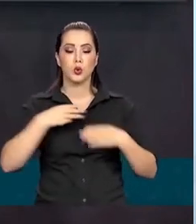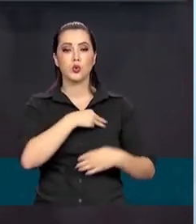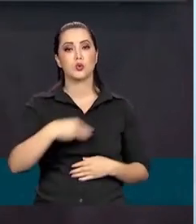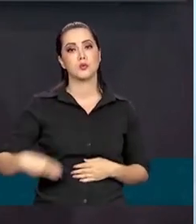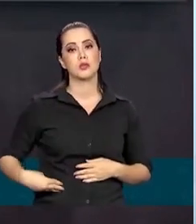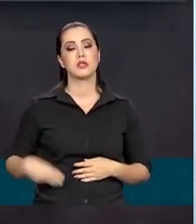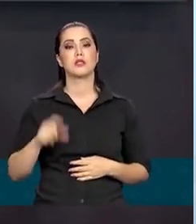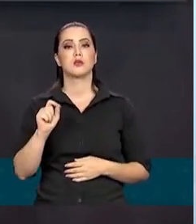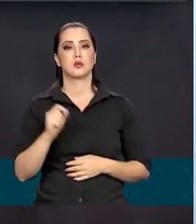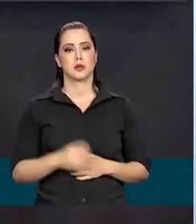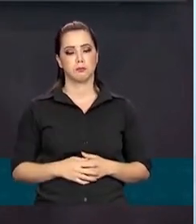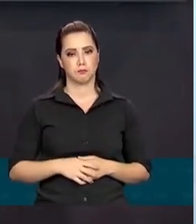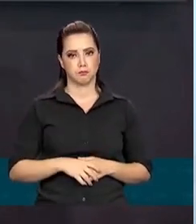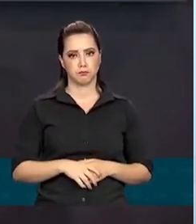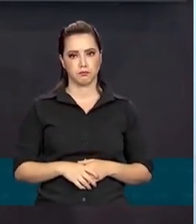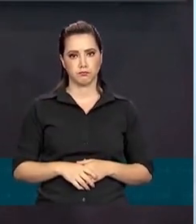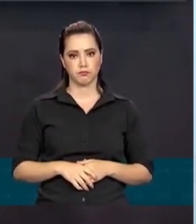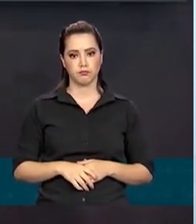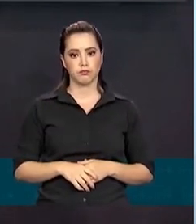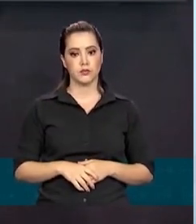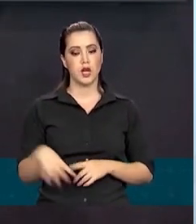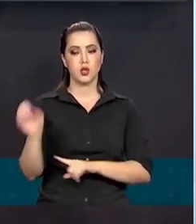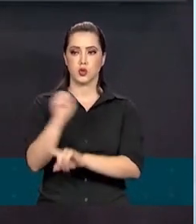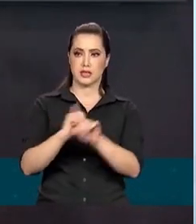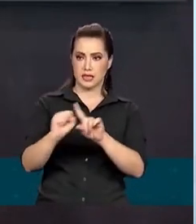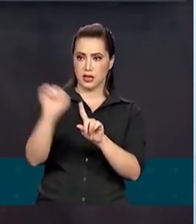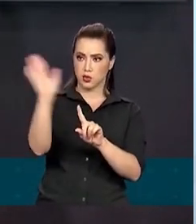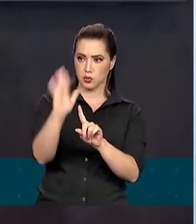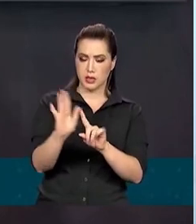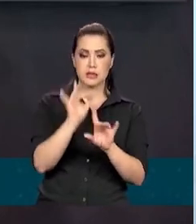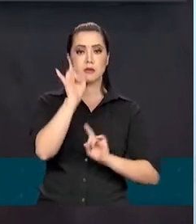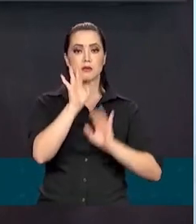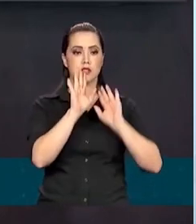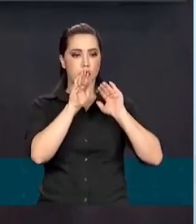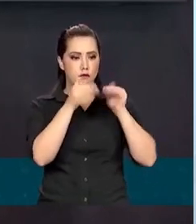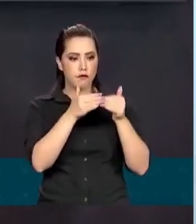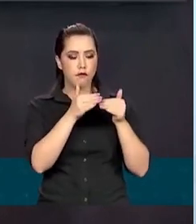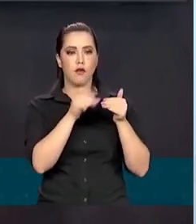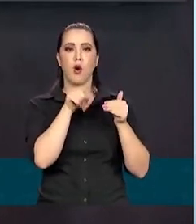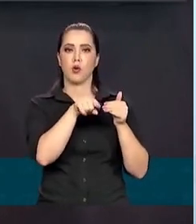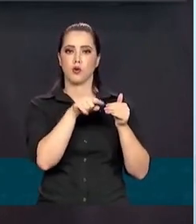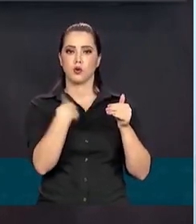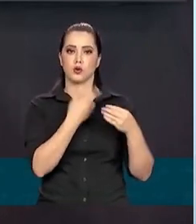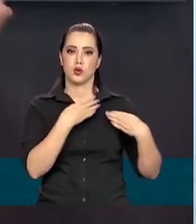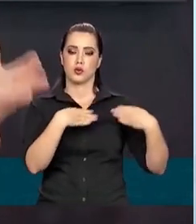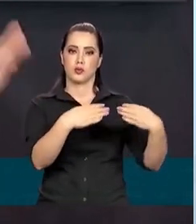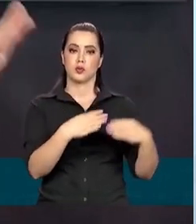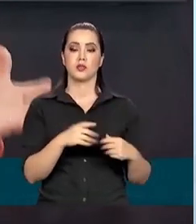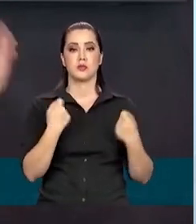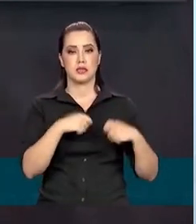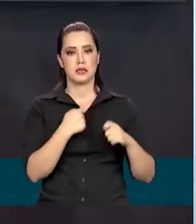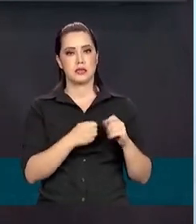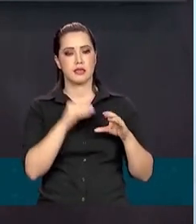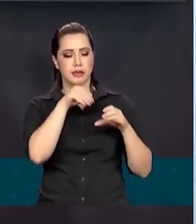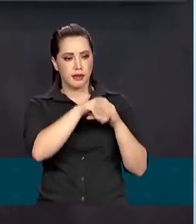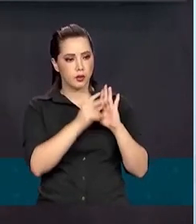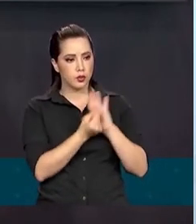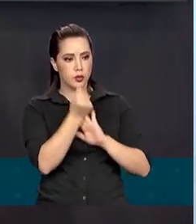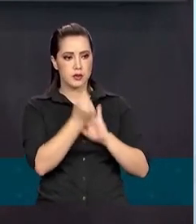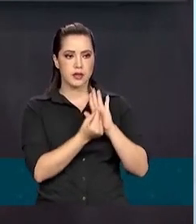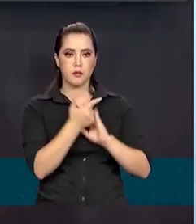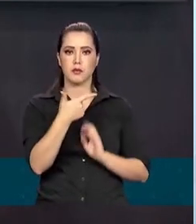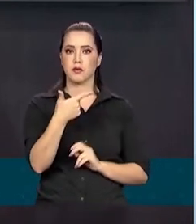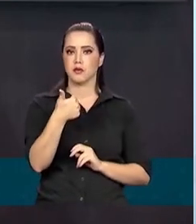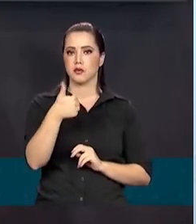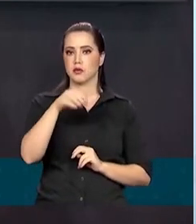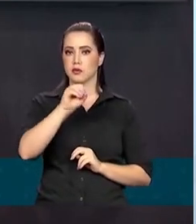a sociedade brasileira, no caso específico nosso ministério, esteja dentro do orçamento. Os quase 210 milhões de brasileiros